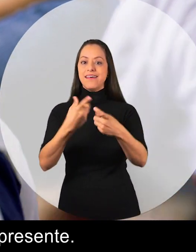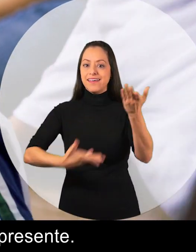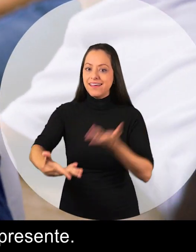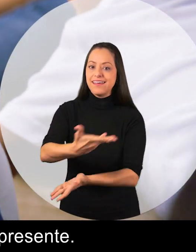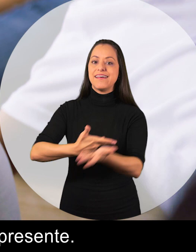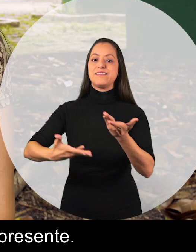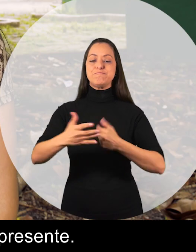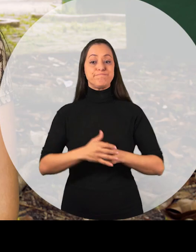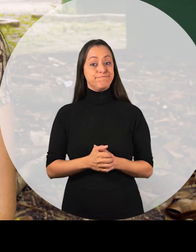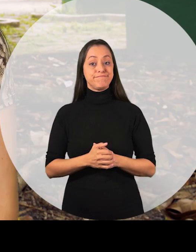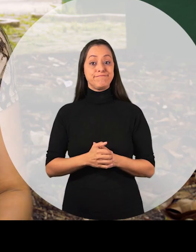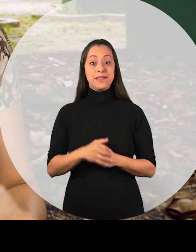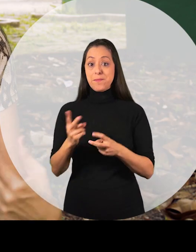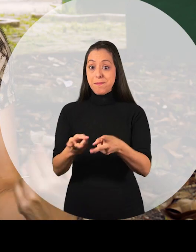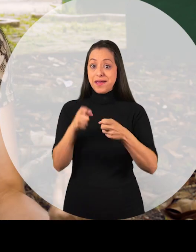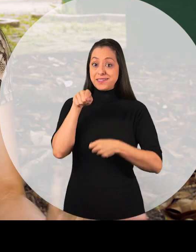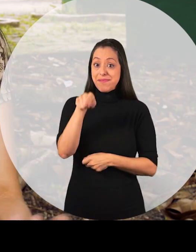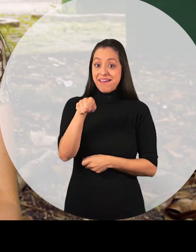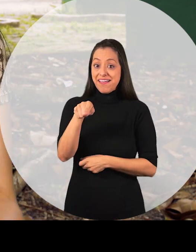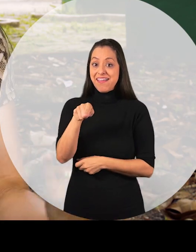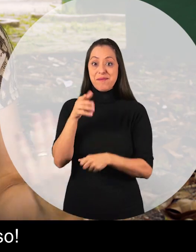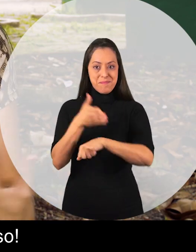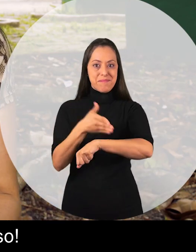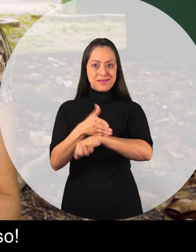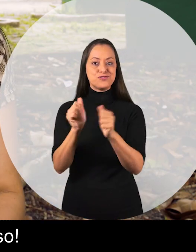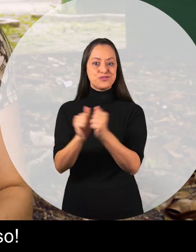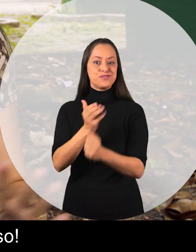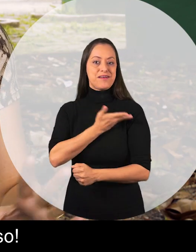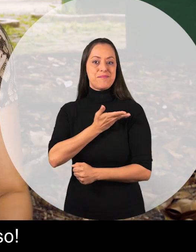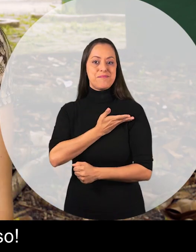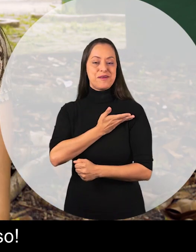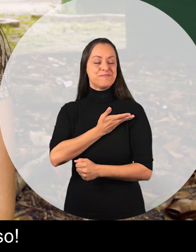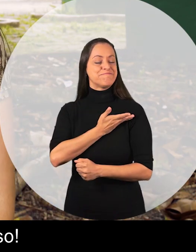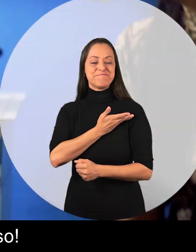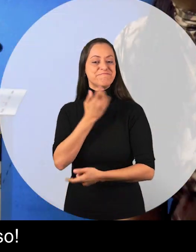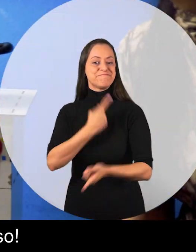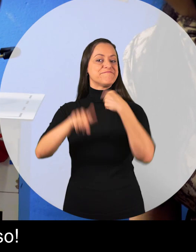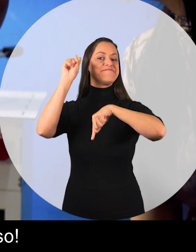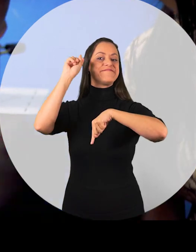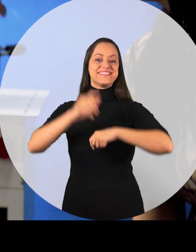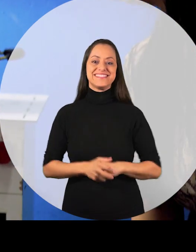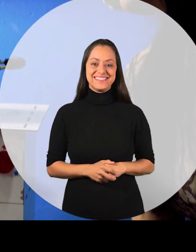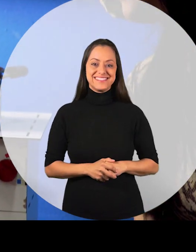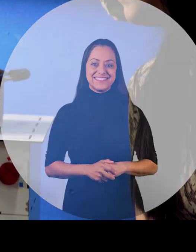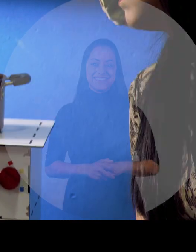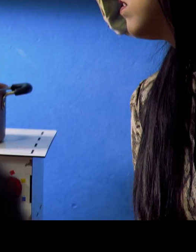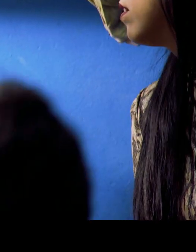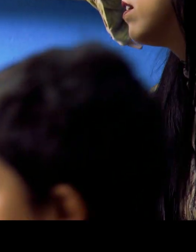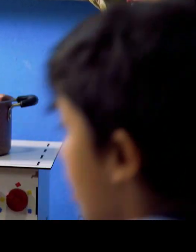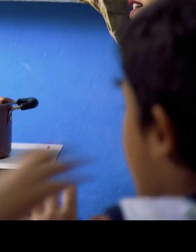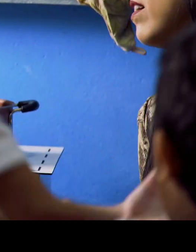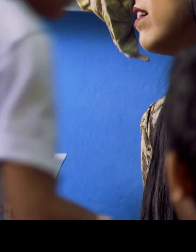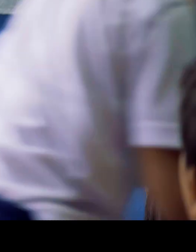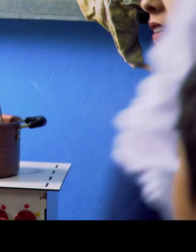ficou presente. Então, só de estar vendo ele participar com os amigos, foi sucesso. Maurício pega um dos objetos